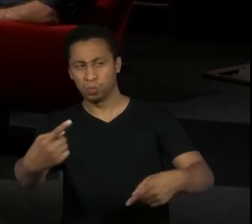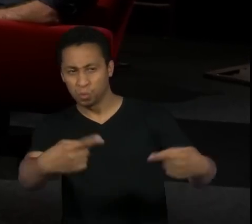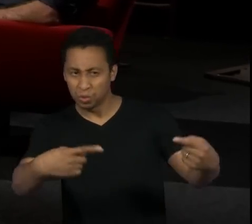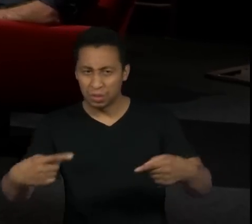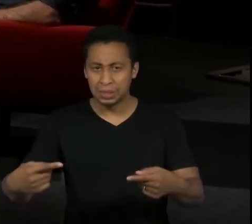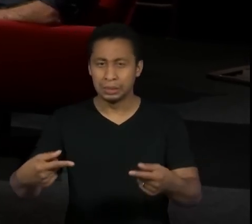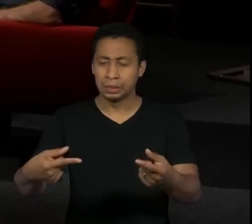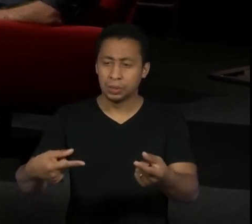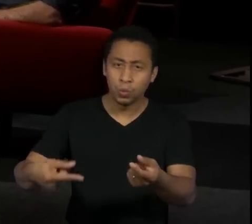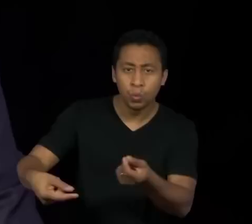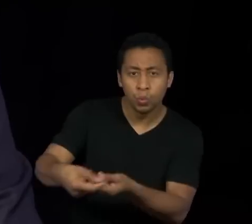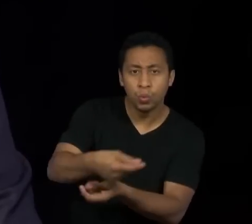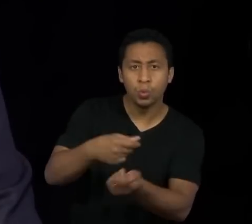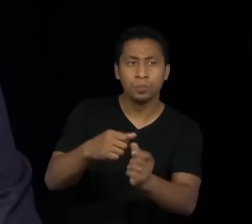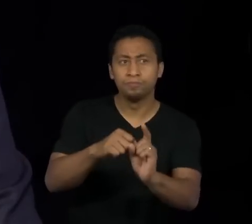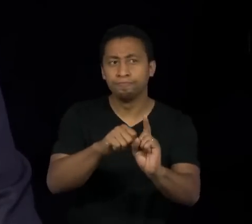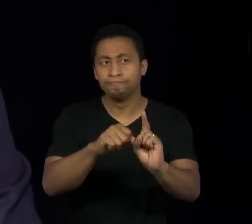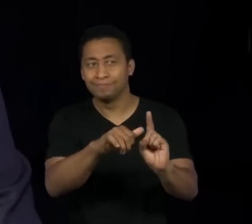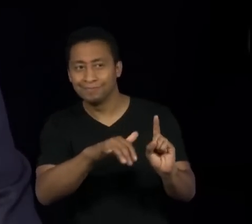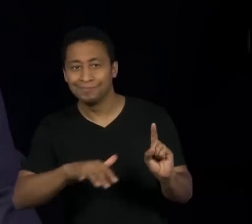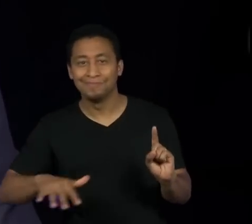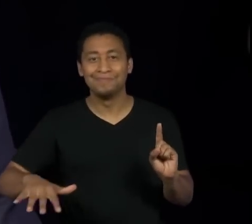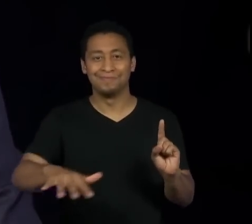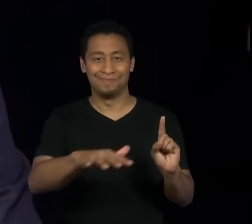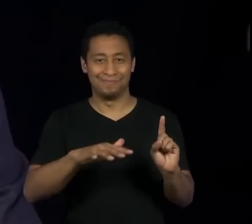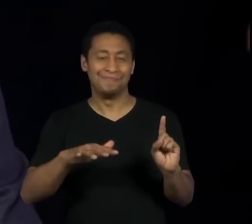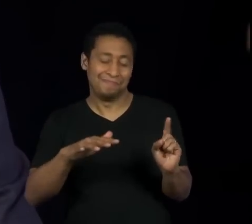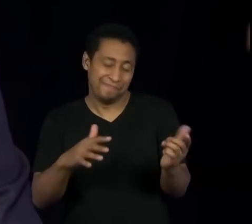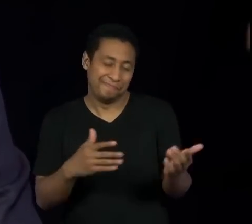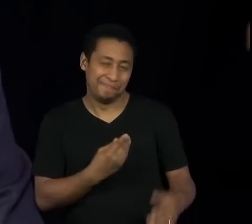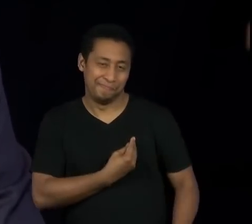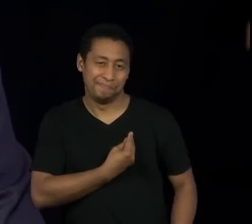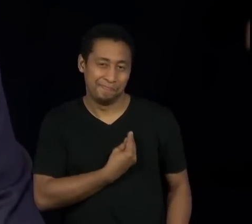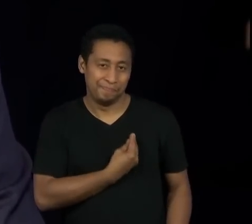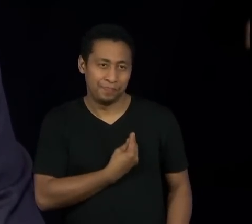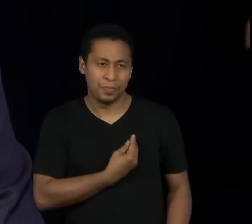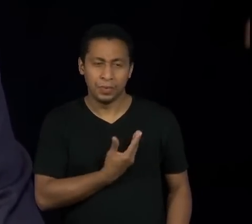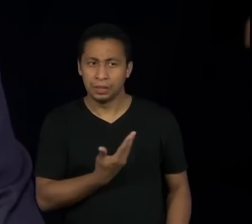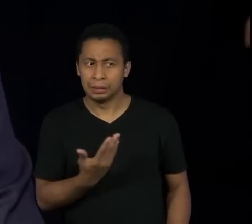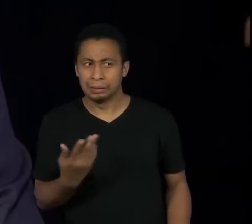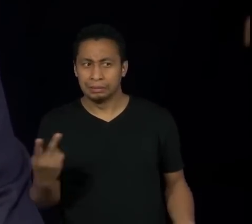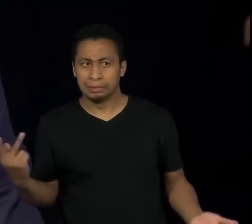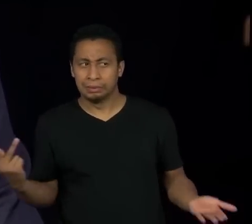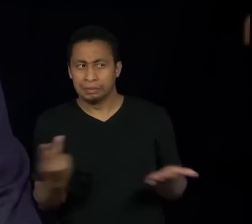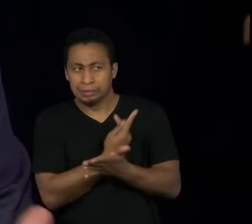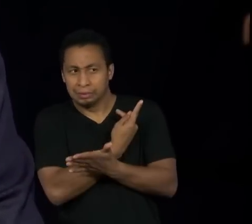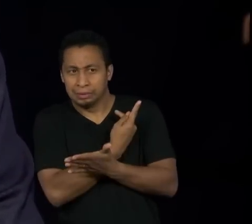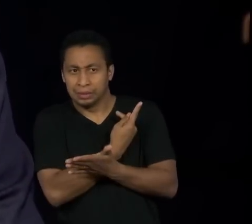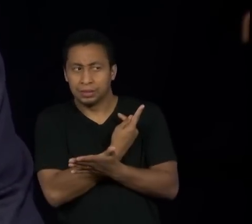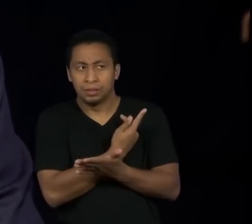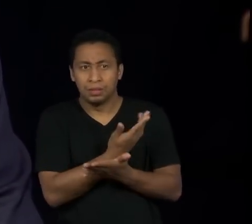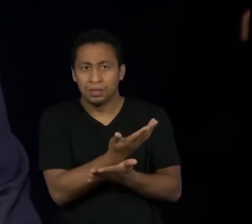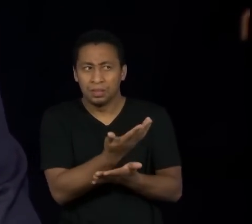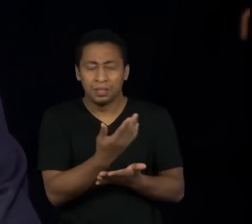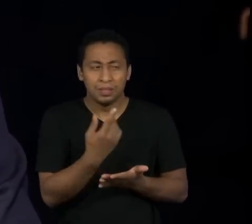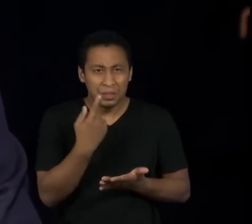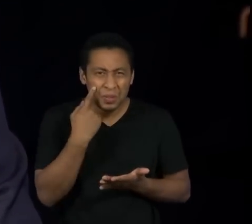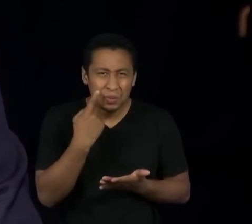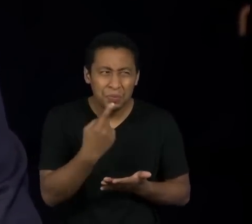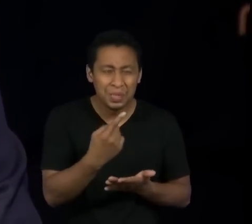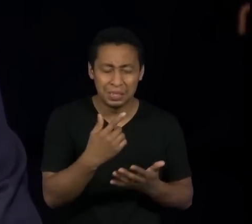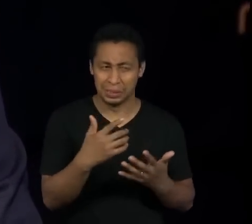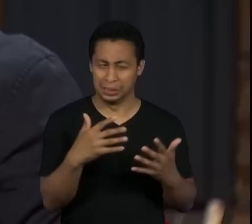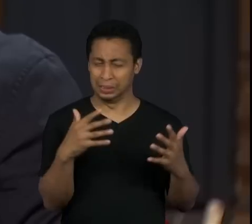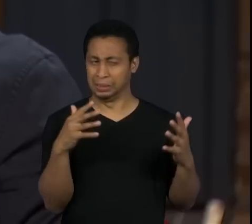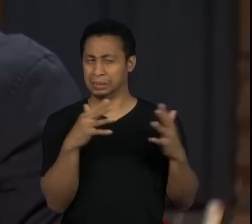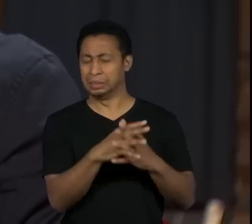econômico, social em que a gente vive, de repente se mostrou que não é tão sólido quanto